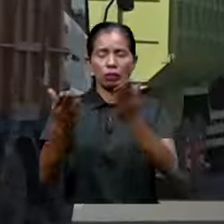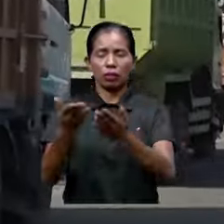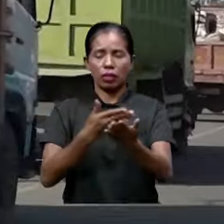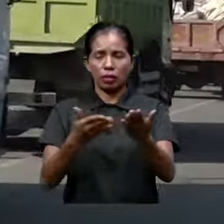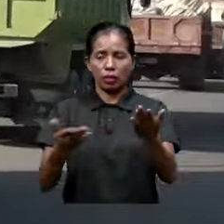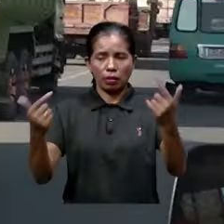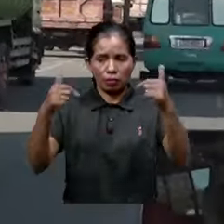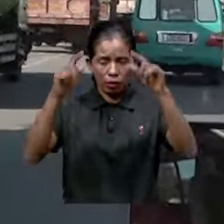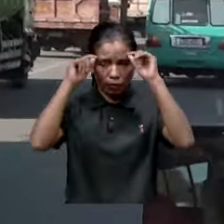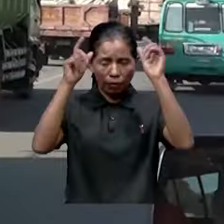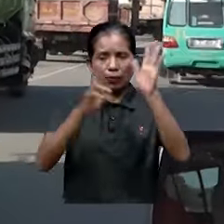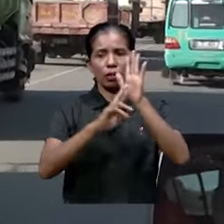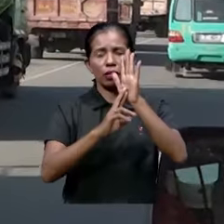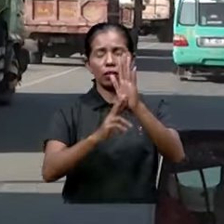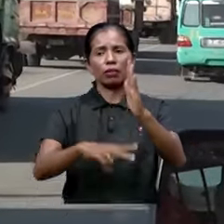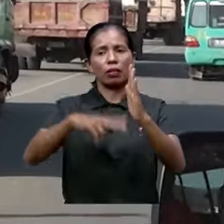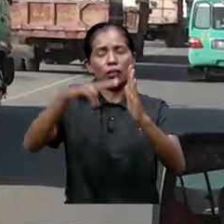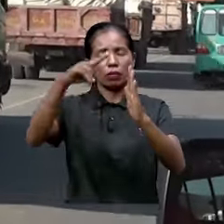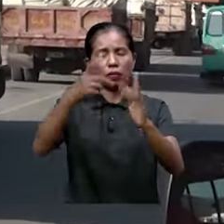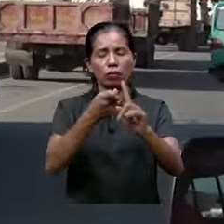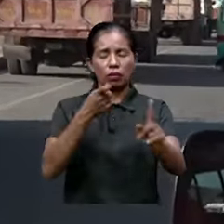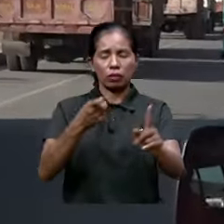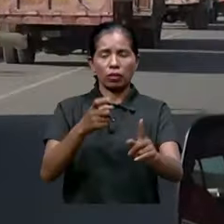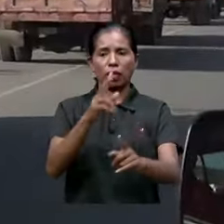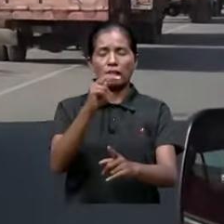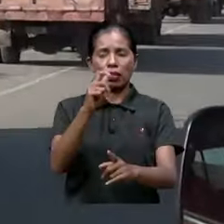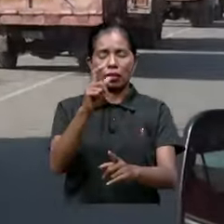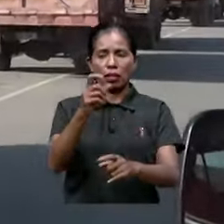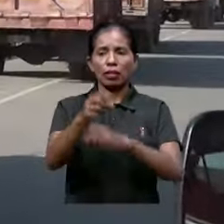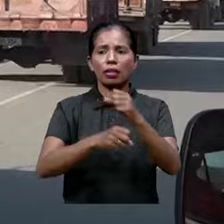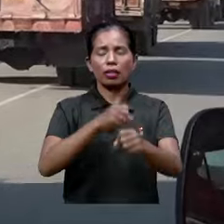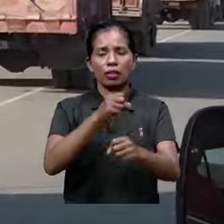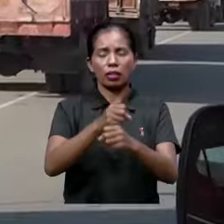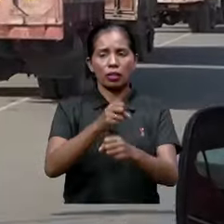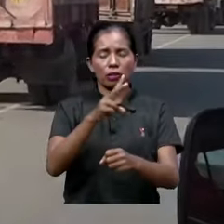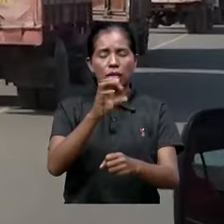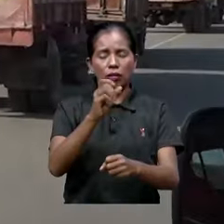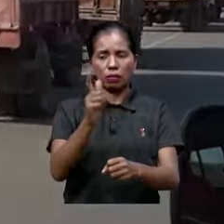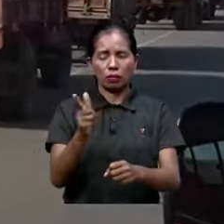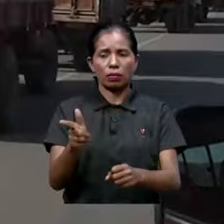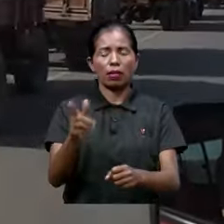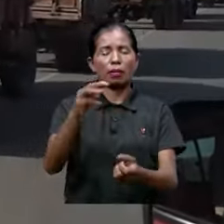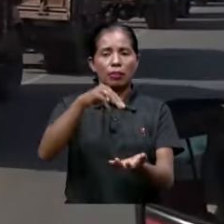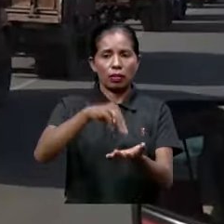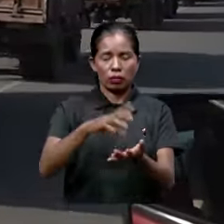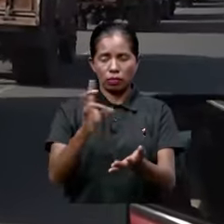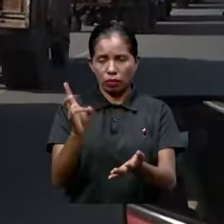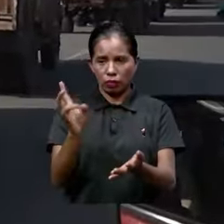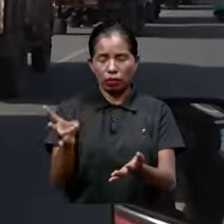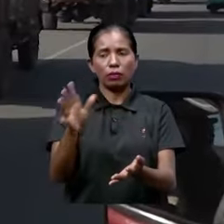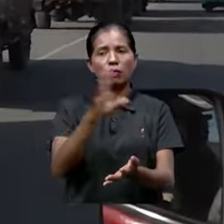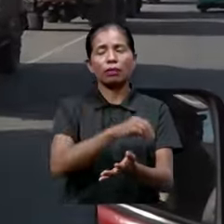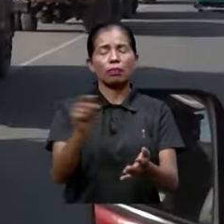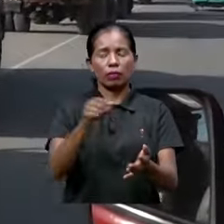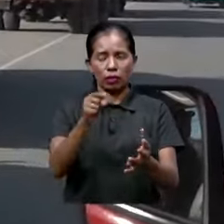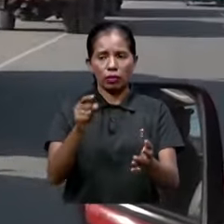Tui relatório ne, valor exportação NTT nian ia tinang riu roron resing tolu, hamutuk milhão hitunul resin, husi valor idane porcento